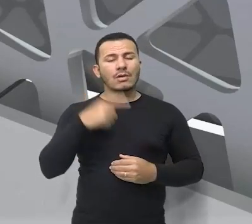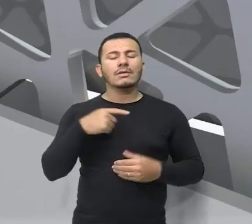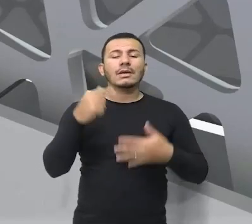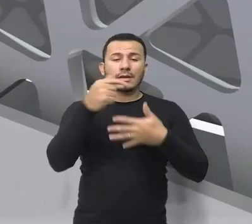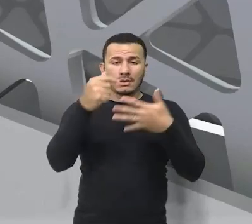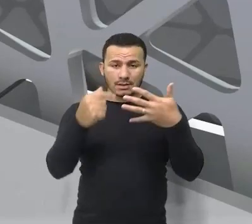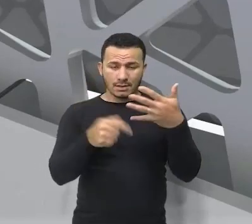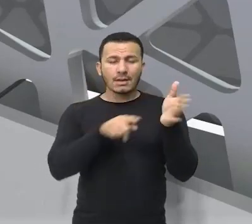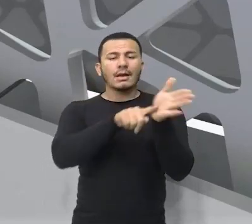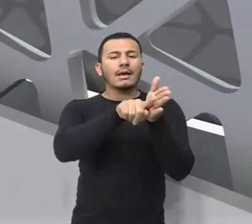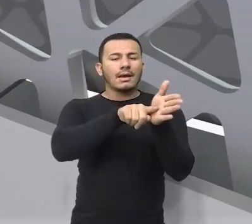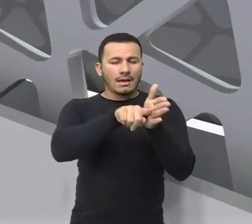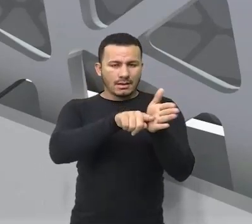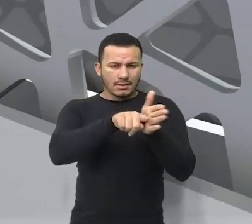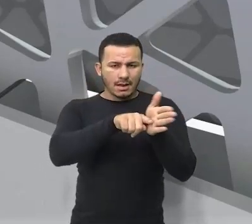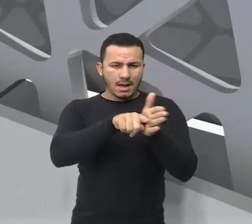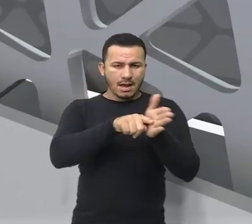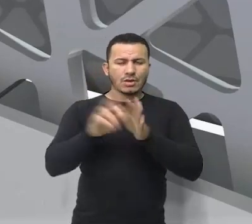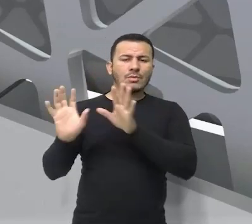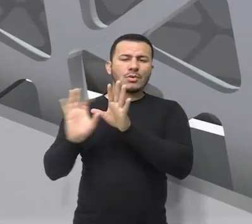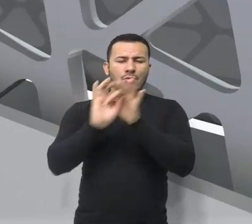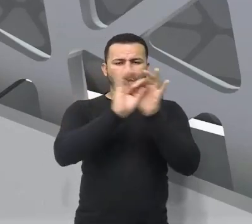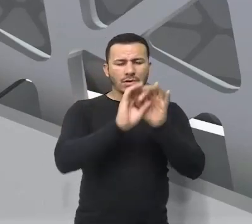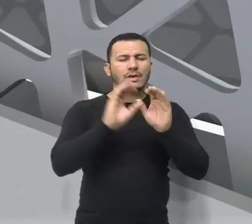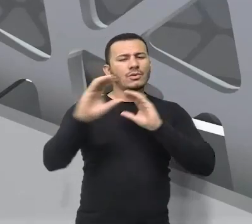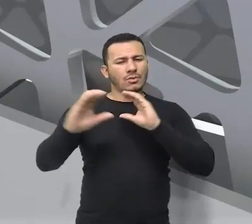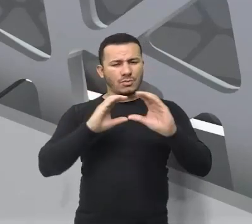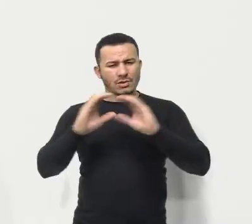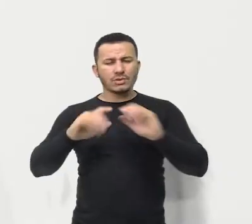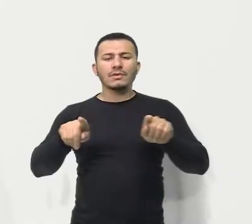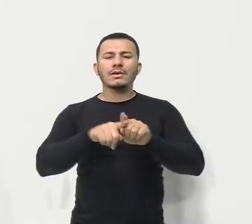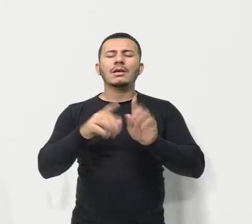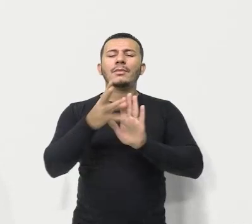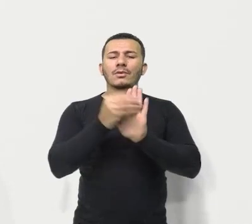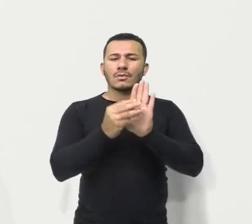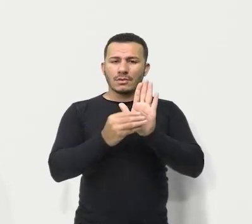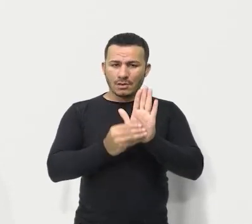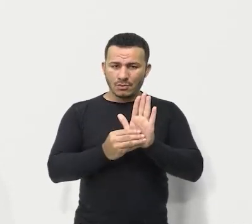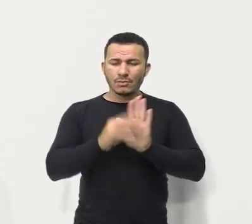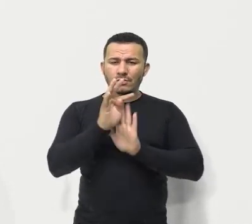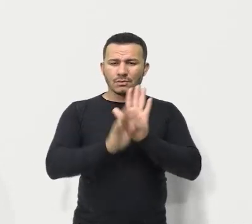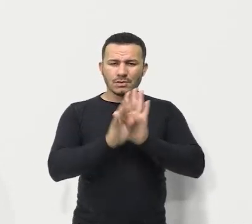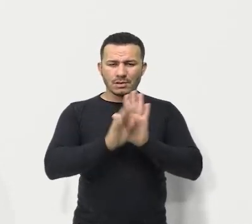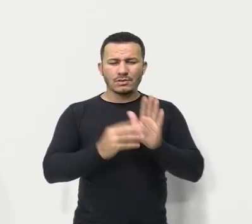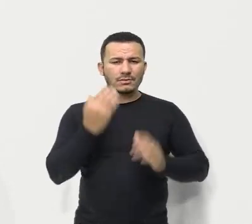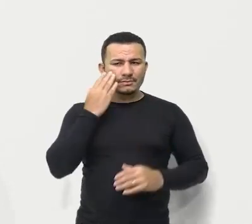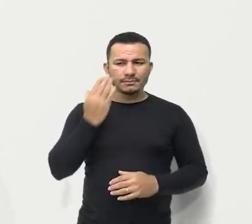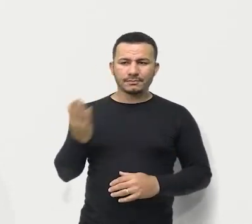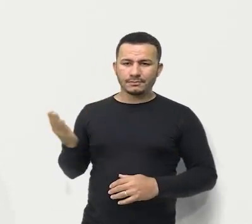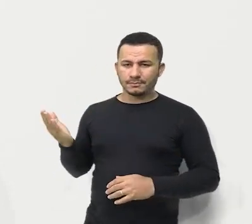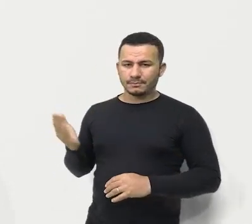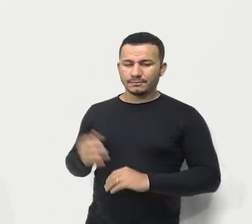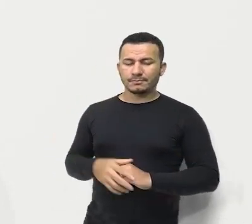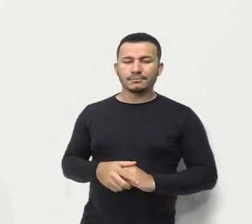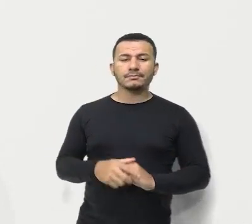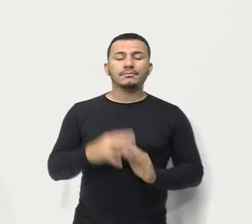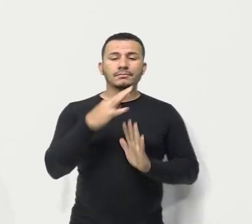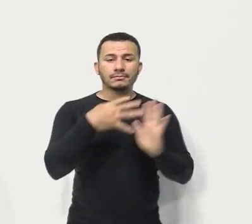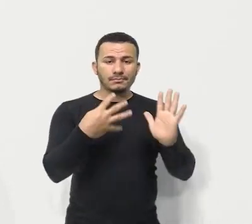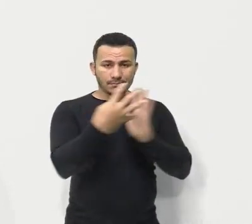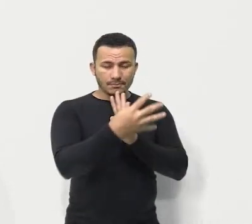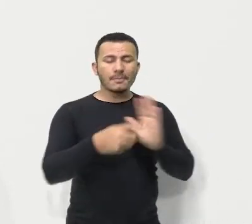esse primeiro texto em relação ao contexto comunicativo e o conteúdo desse nosso meme. Olhem só. Então, a